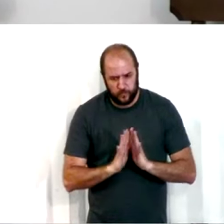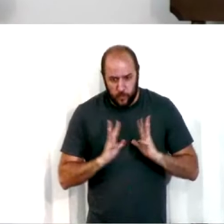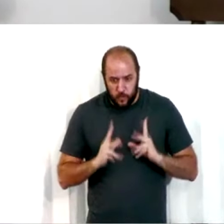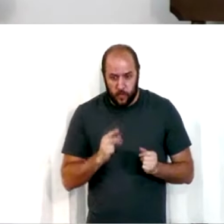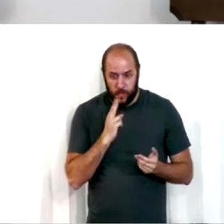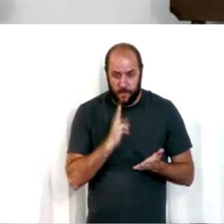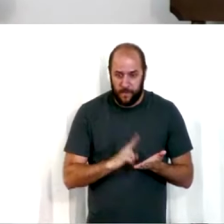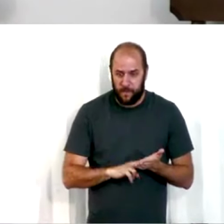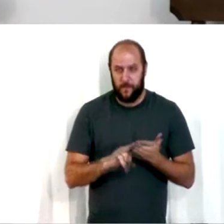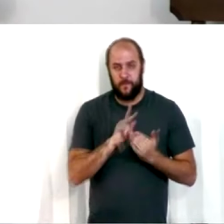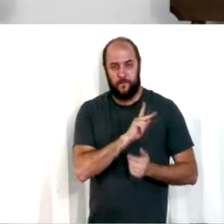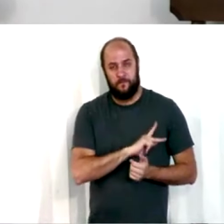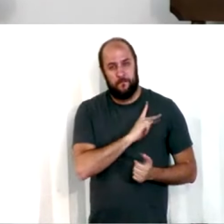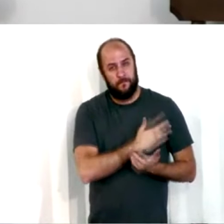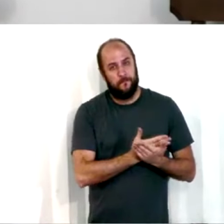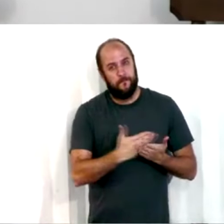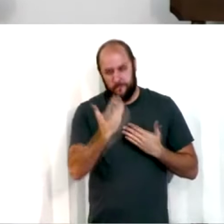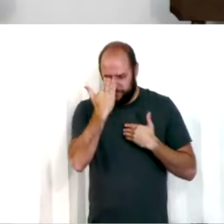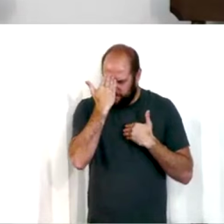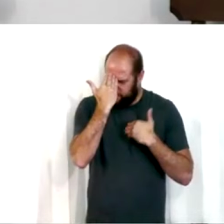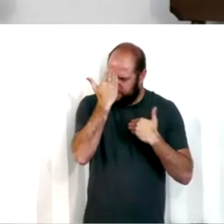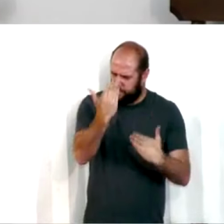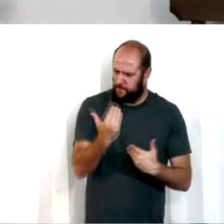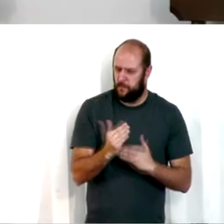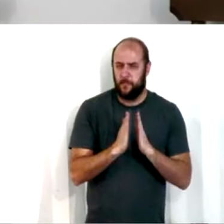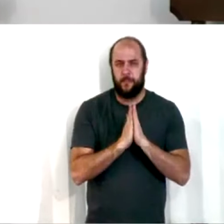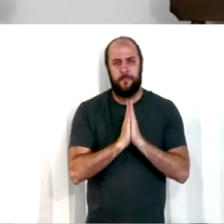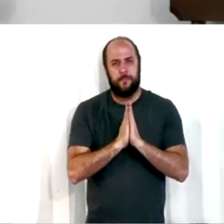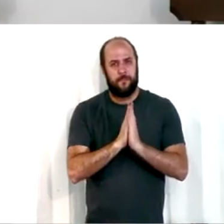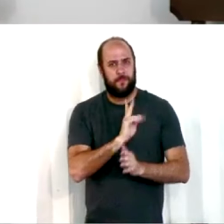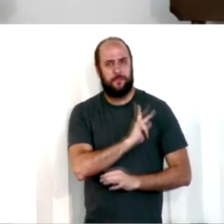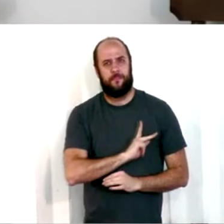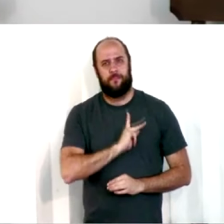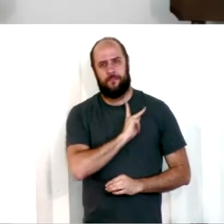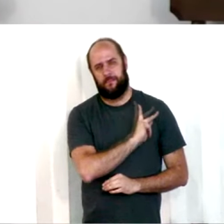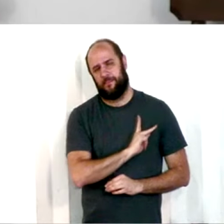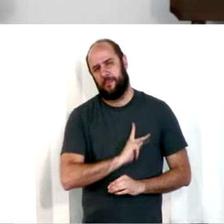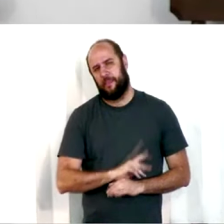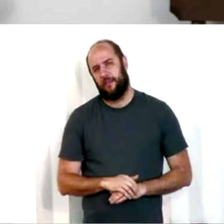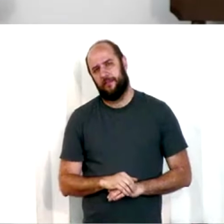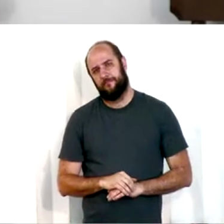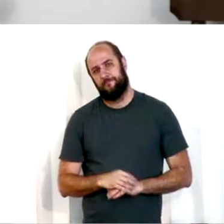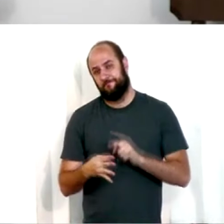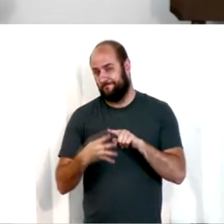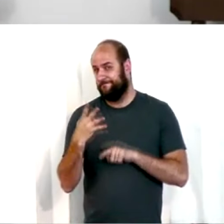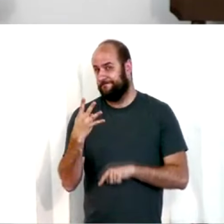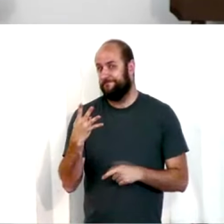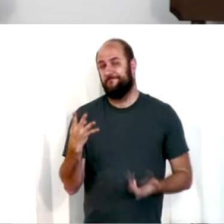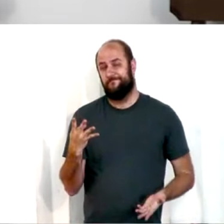com ações de graças, com uma oração de Paulo em favor da igreja. 4 maneiras.